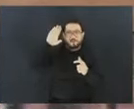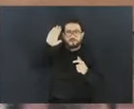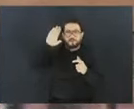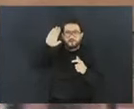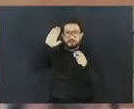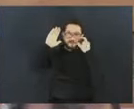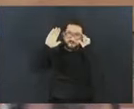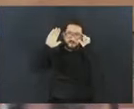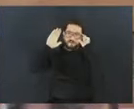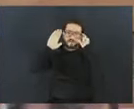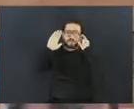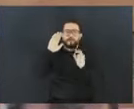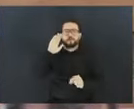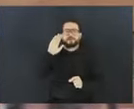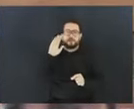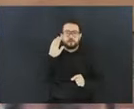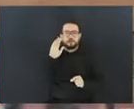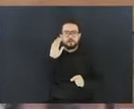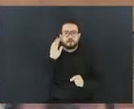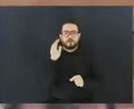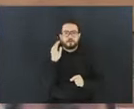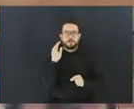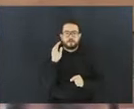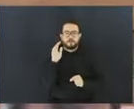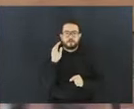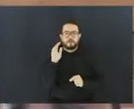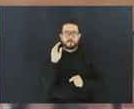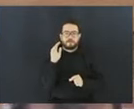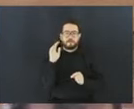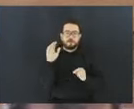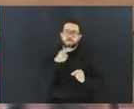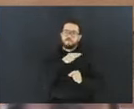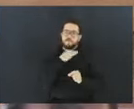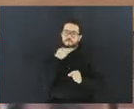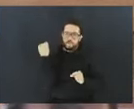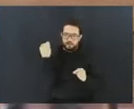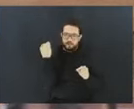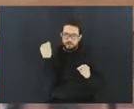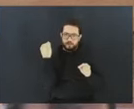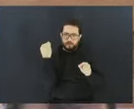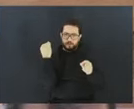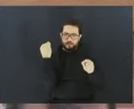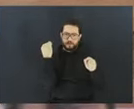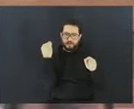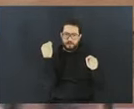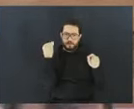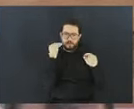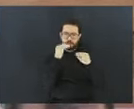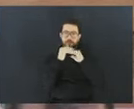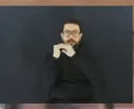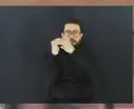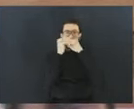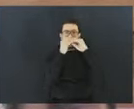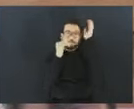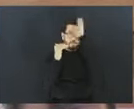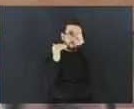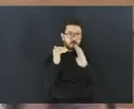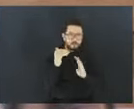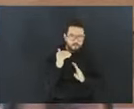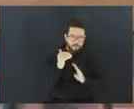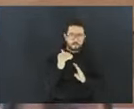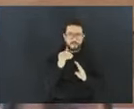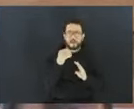mil habitantes, taxa essa que está acima da média nacional. Então, a primeira pergunta é, qual a estratégia que a